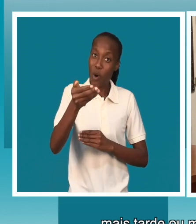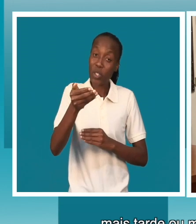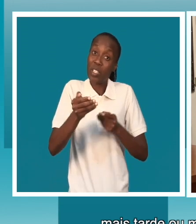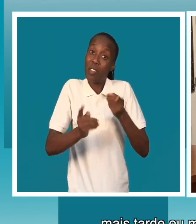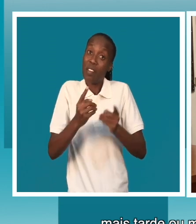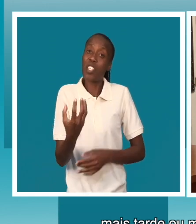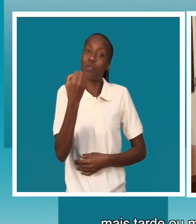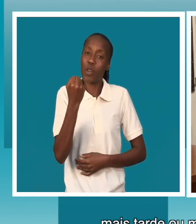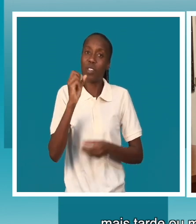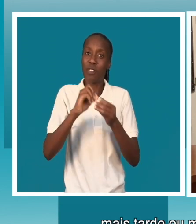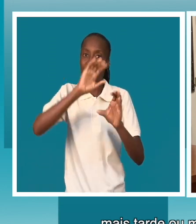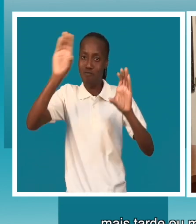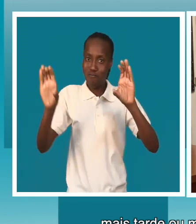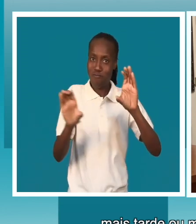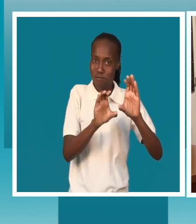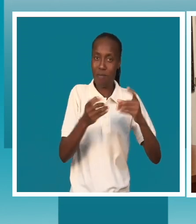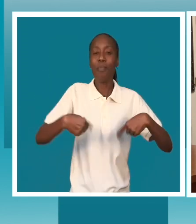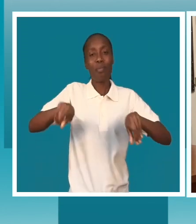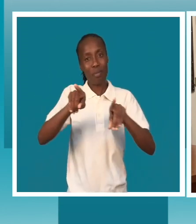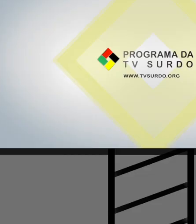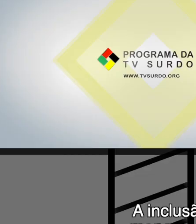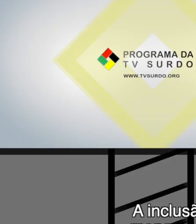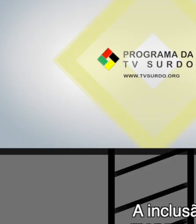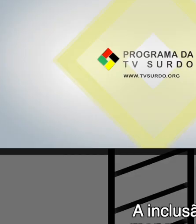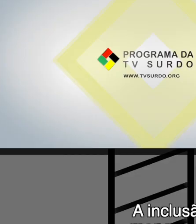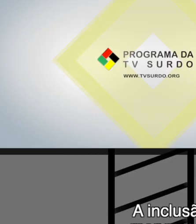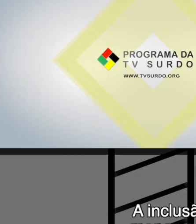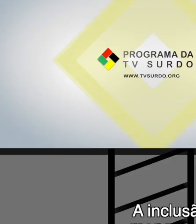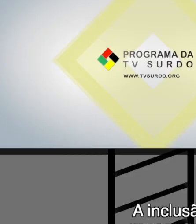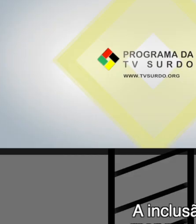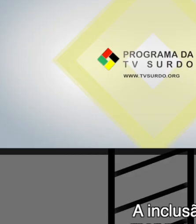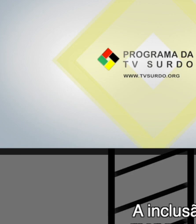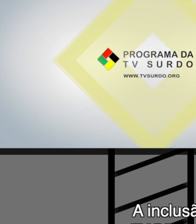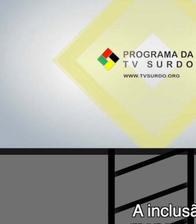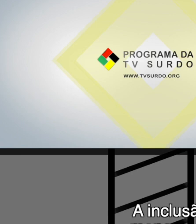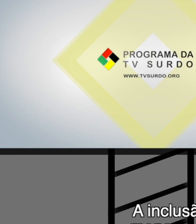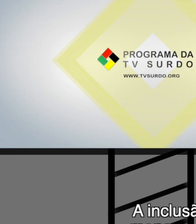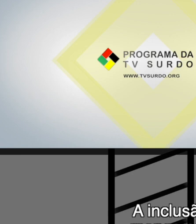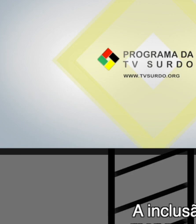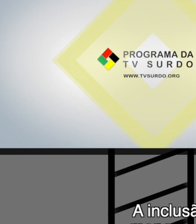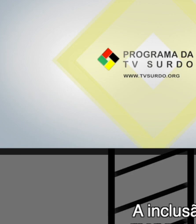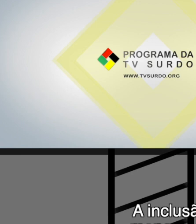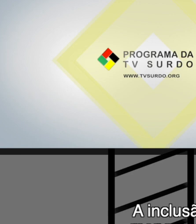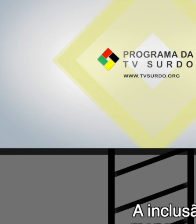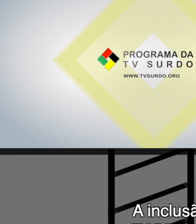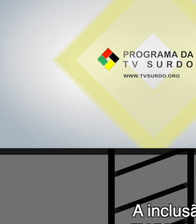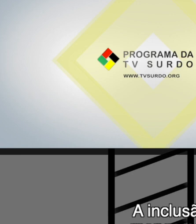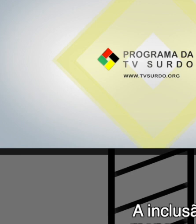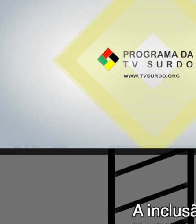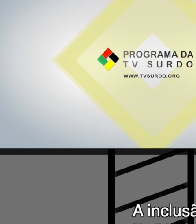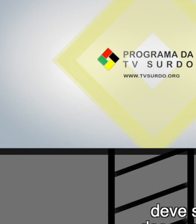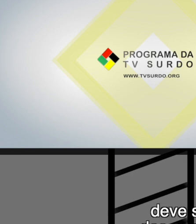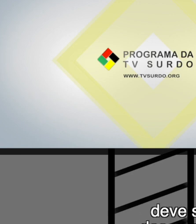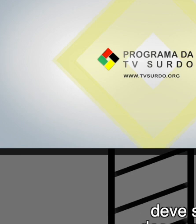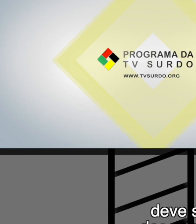mais cedo poderemos eventualmente enveredar por esse caminho também. A inclusão da língua de sinais, pelo menos nos programas informativos,